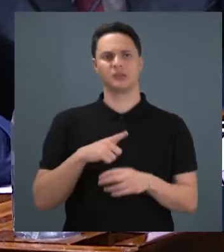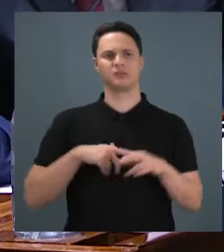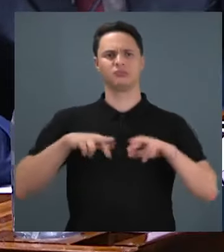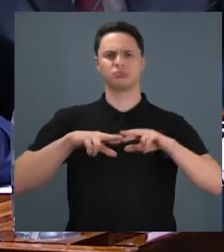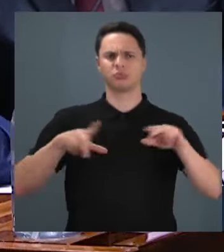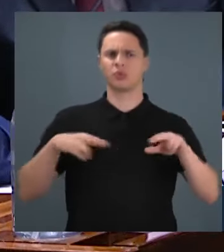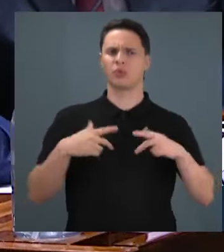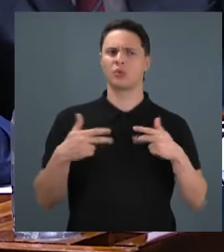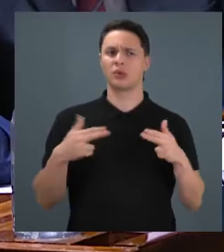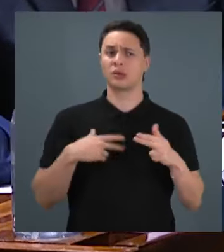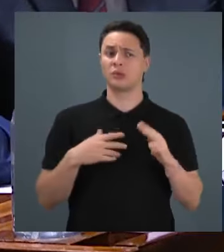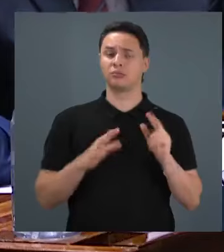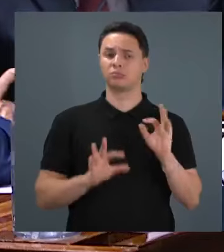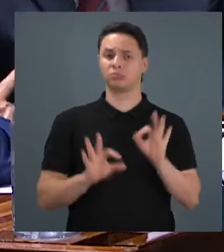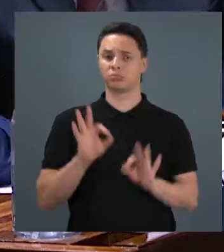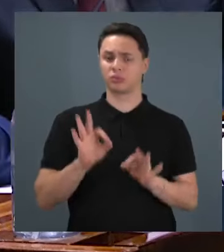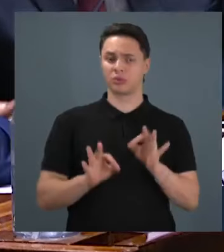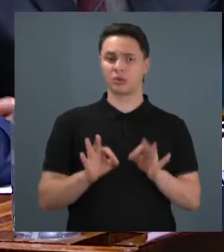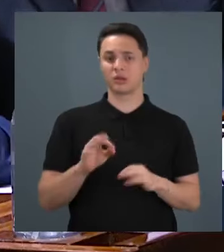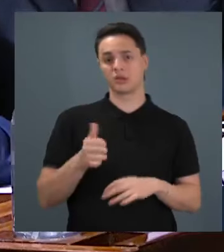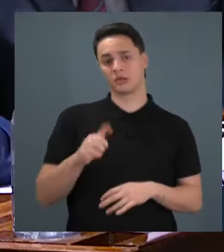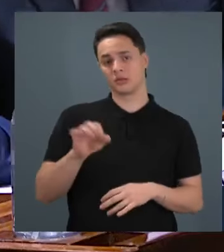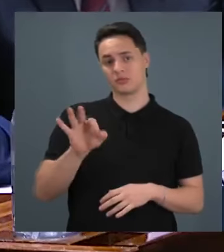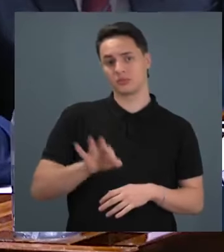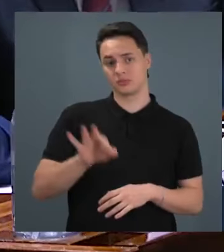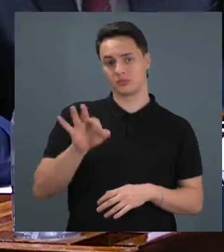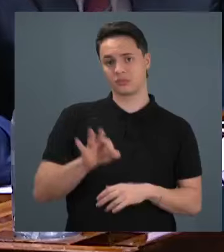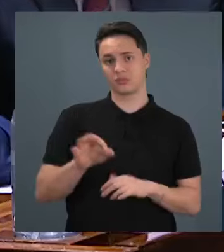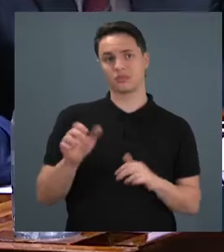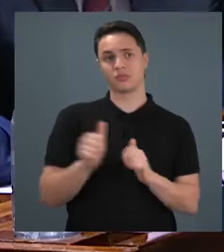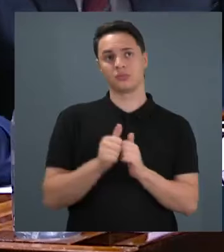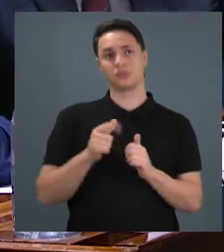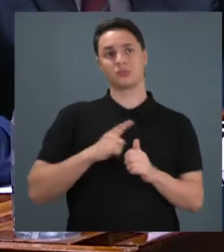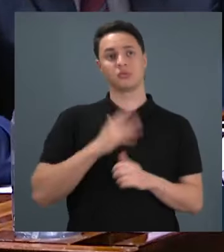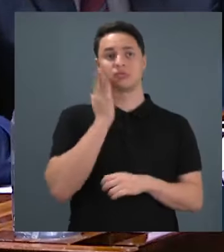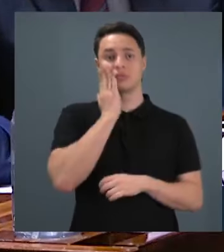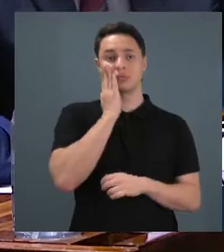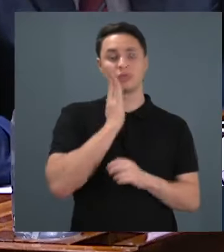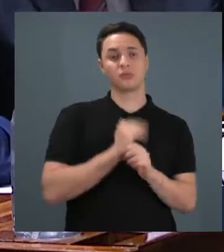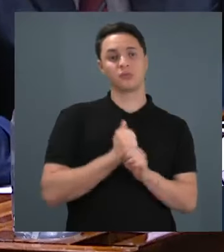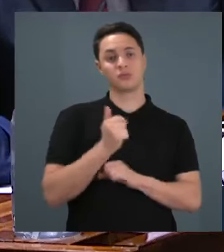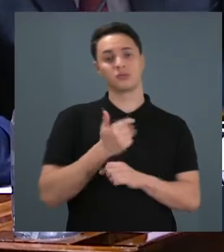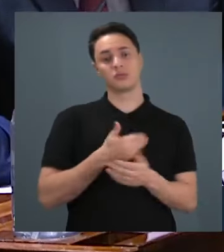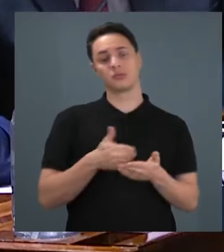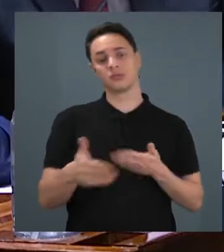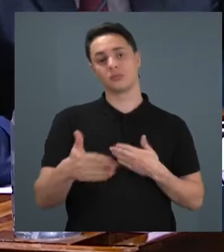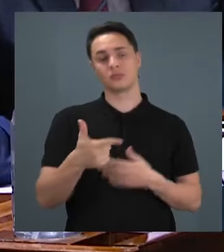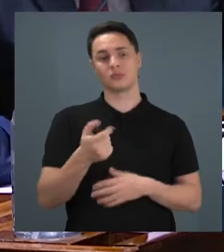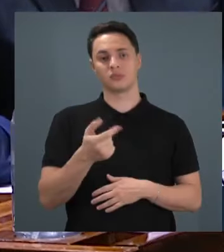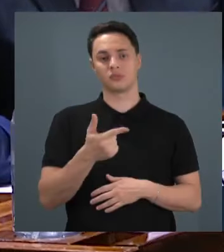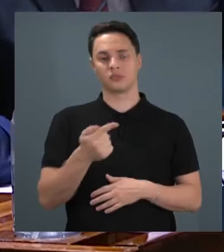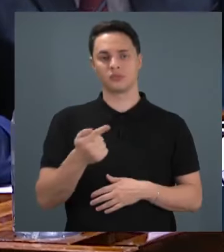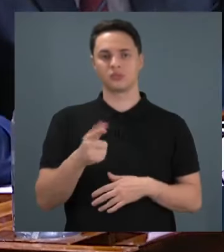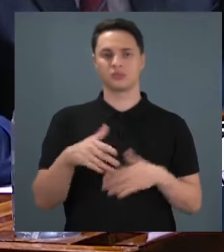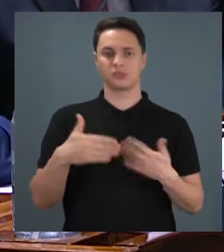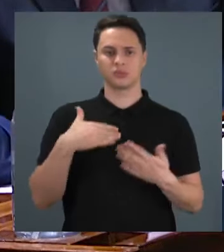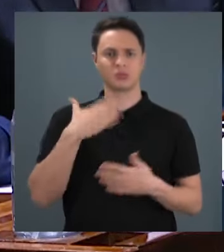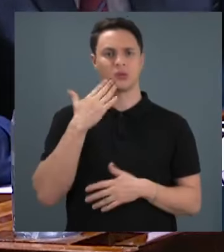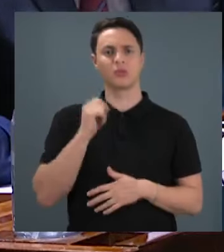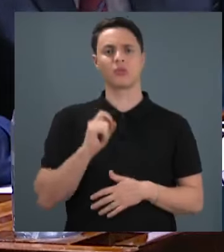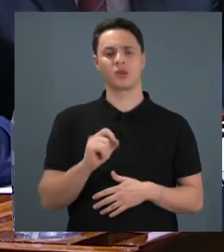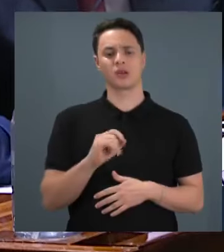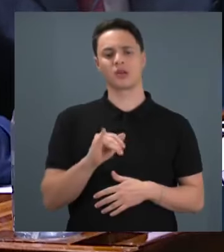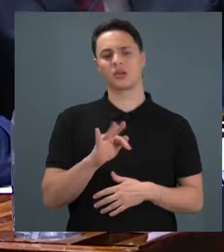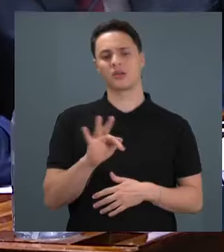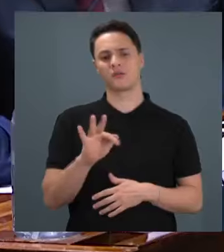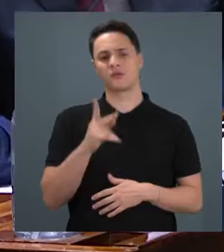desmame na proporção de 10% ao ano a partir de 2027. Sabe o que o IFE está dizendo?